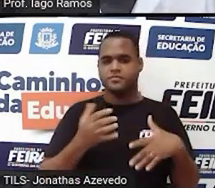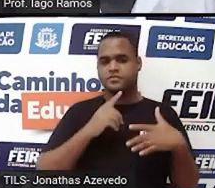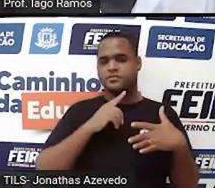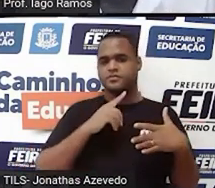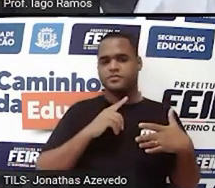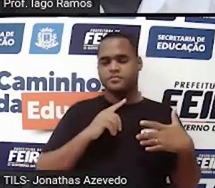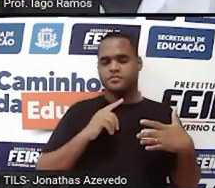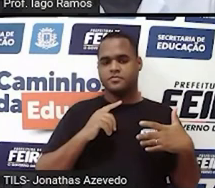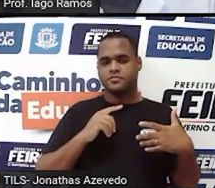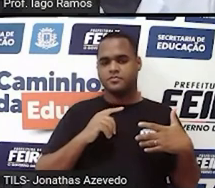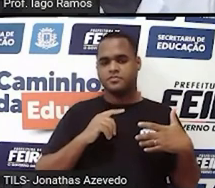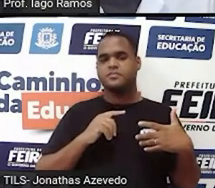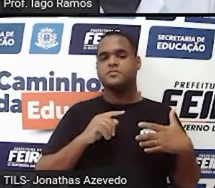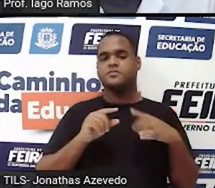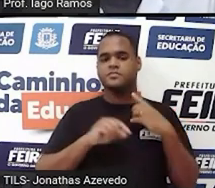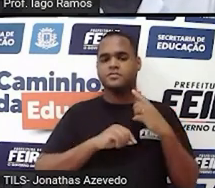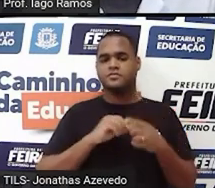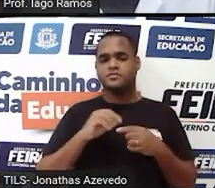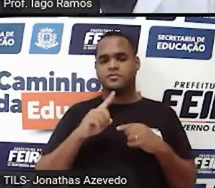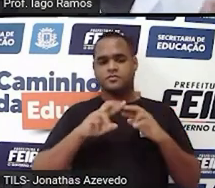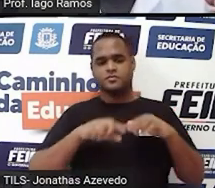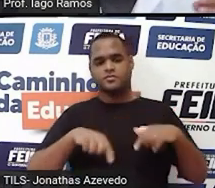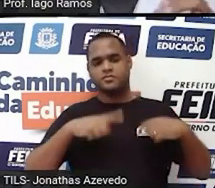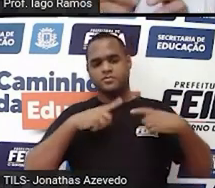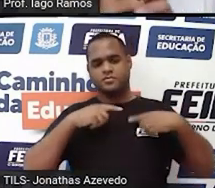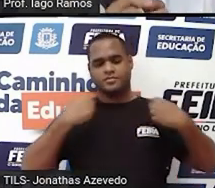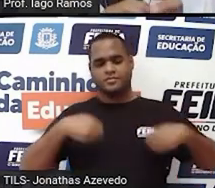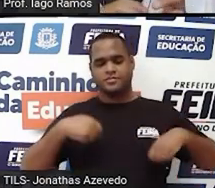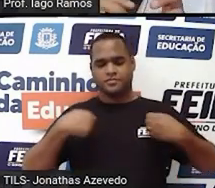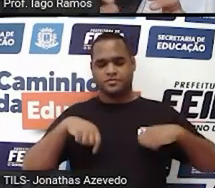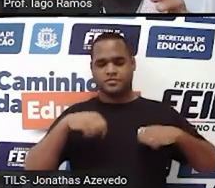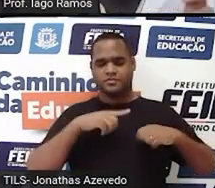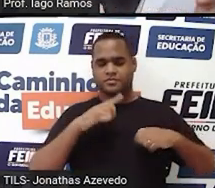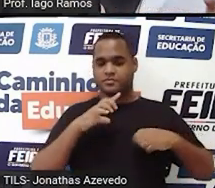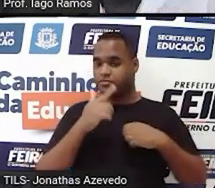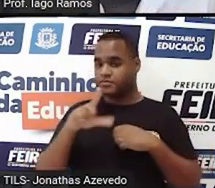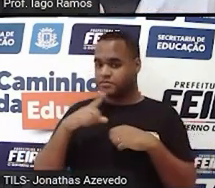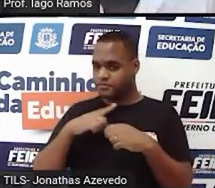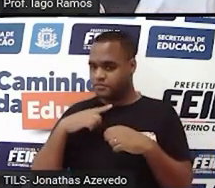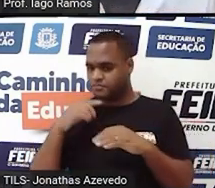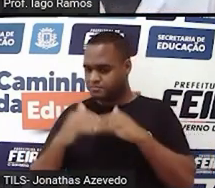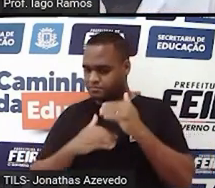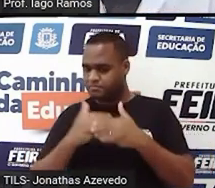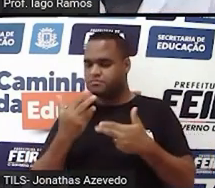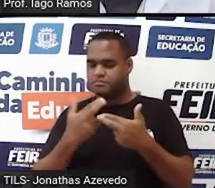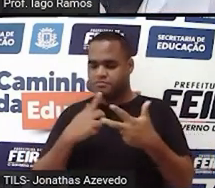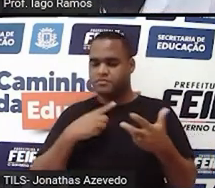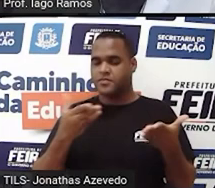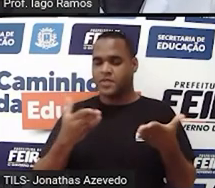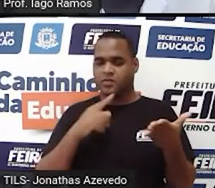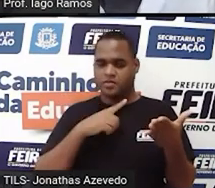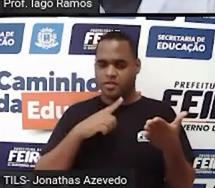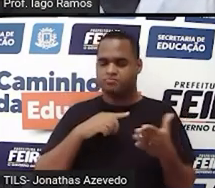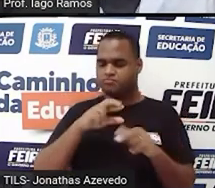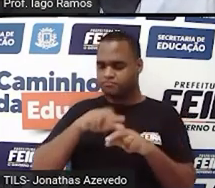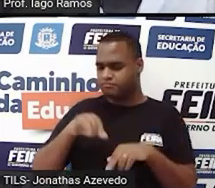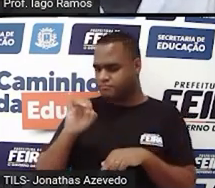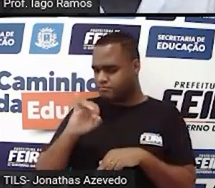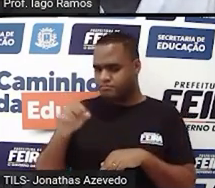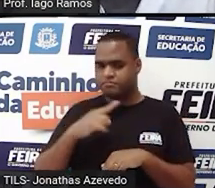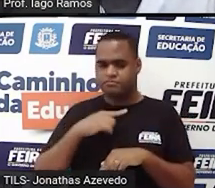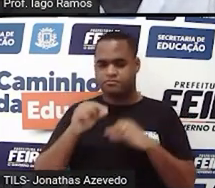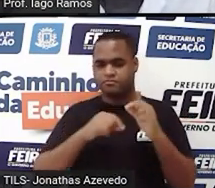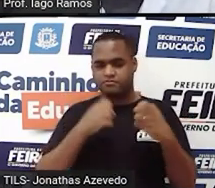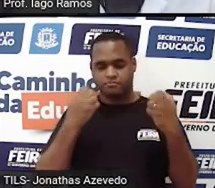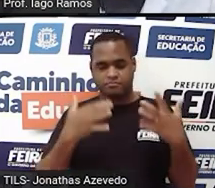medir né que foi com a necessidade que o ser humano teve claro que isso passou por um processo de evolução hoje a gente tem instrumentos sofisticados